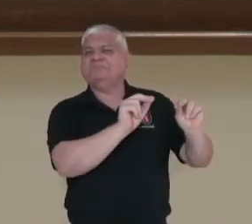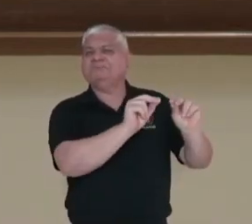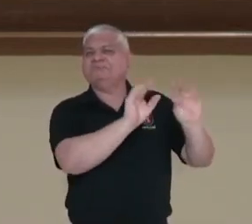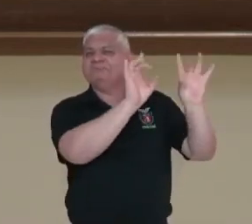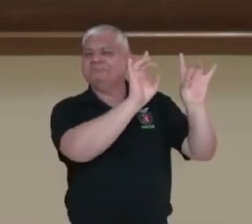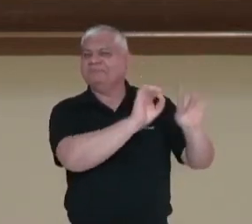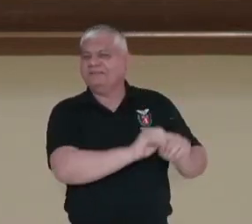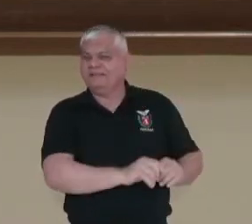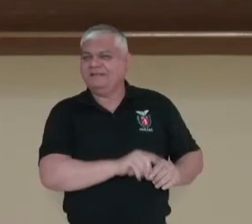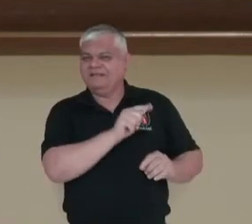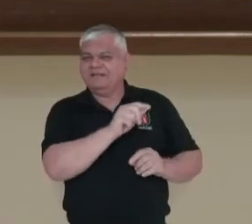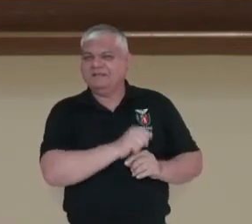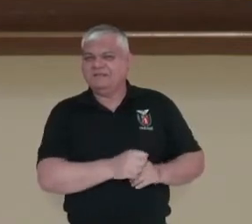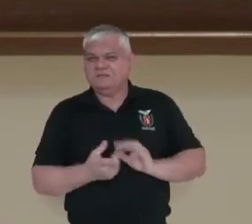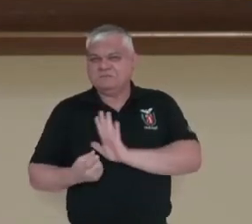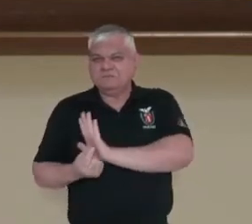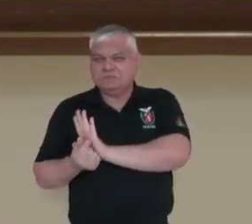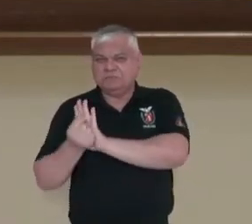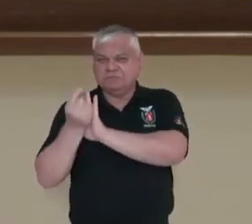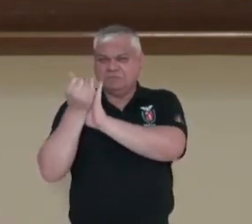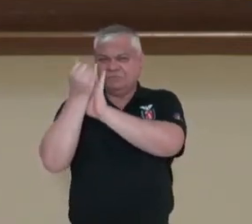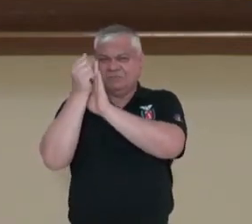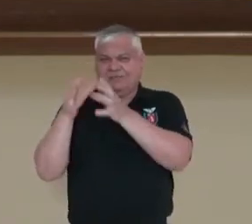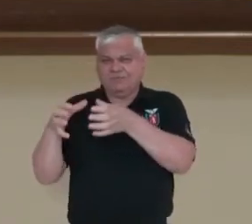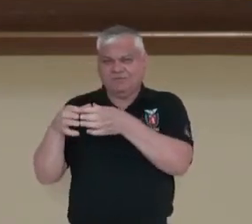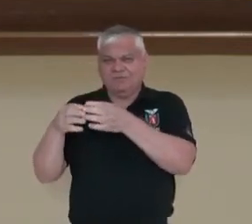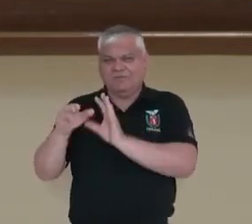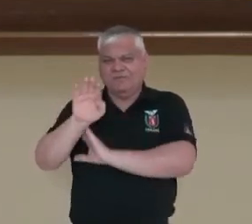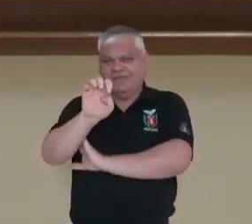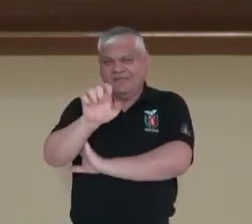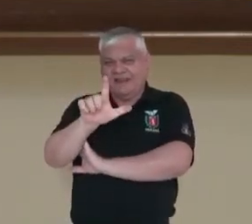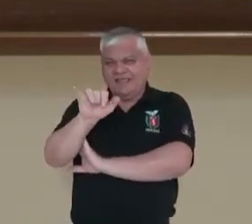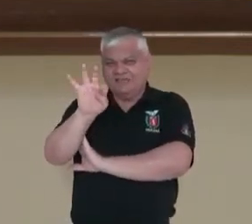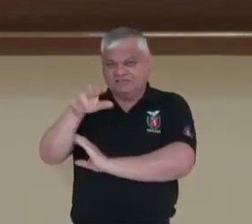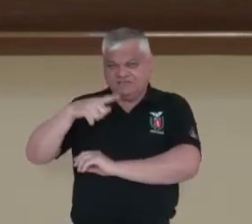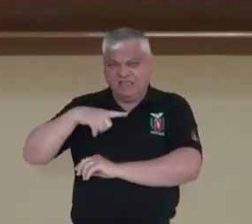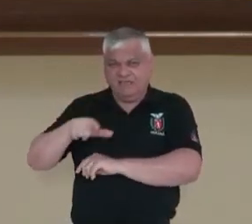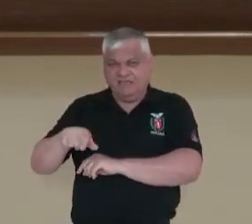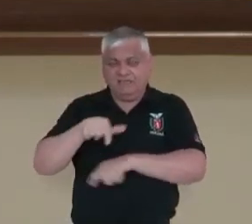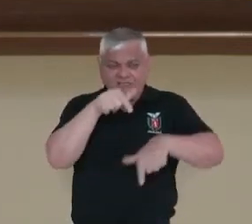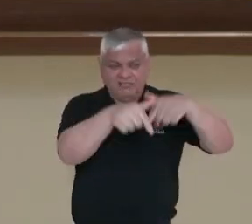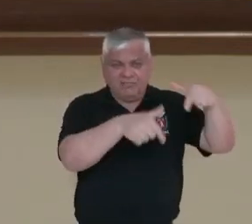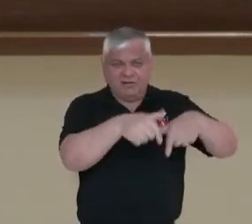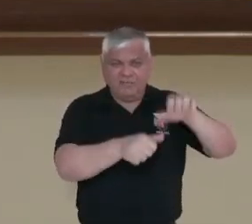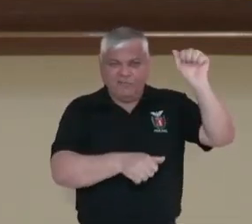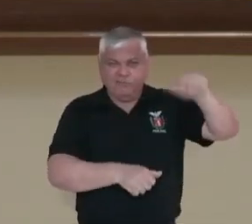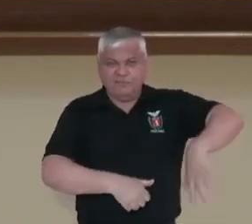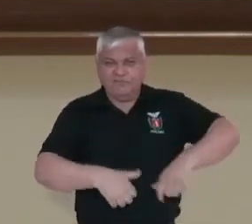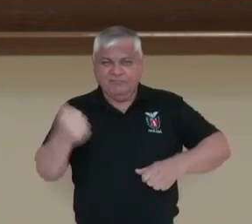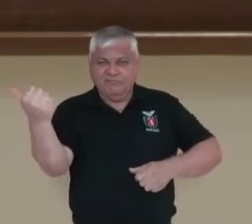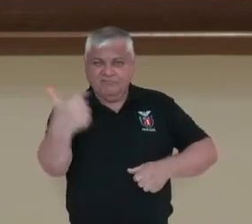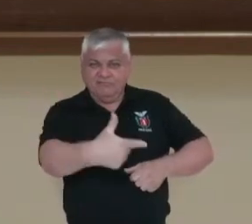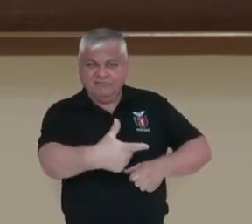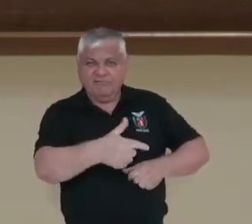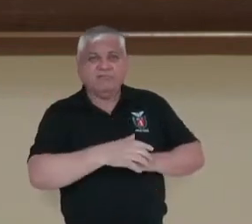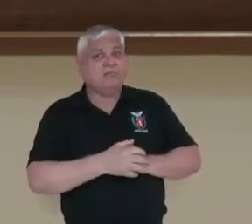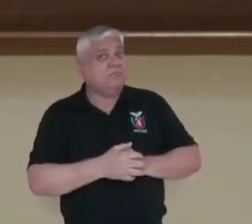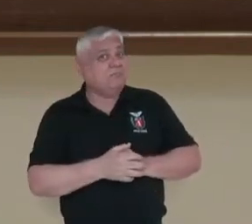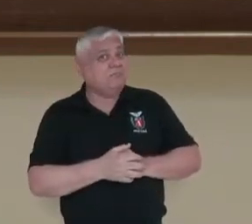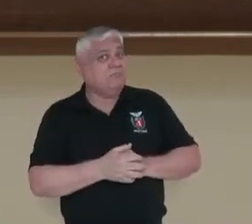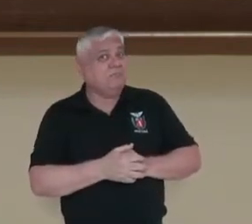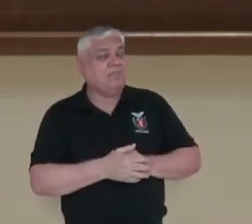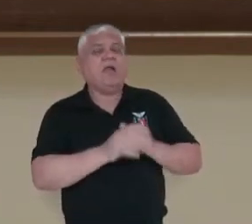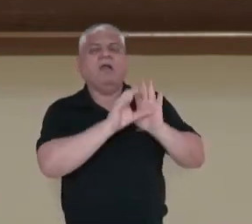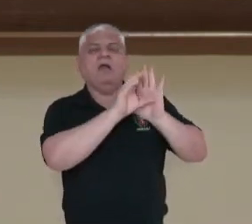uma burguesia mais privilegiada do que um trabalhador, um proletário? Será que essa burguesia ela toma conta também das instituições do próprio